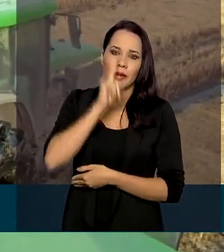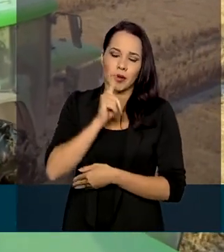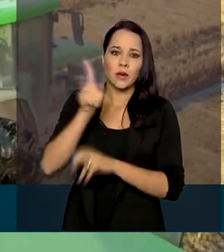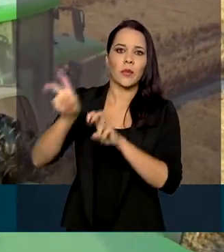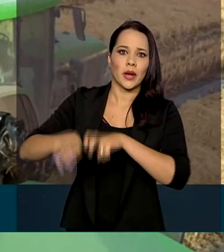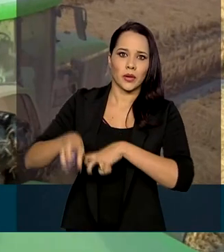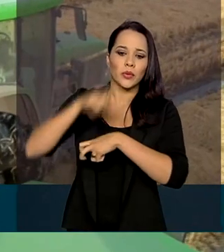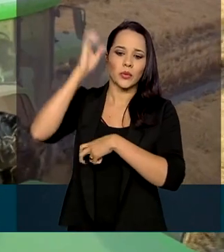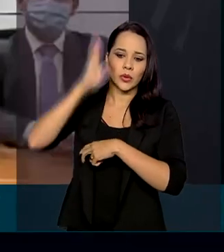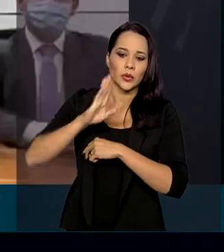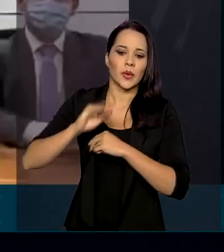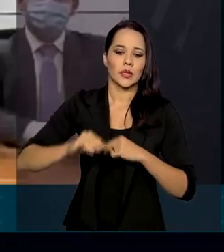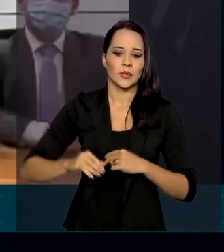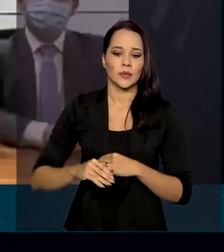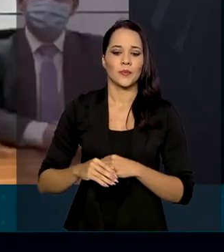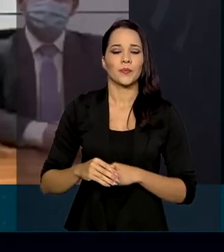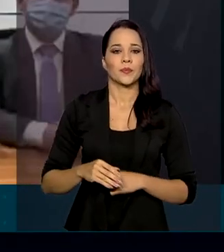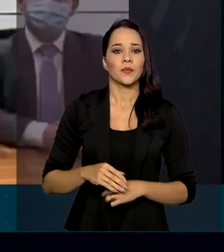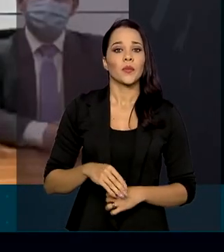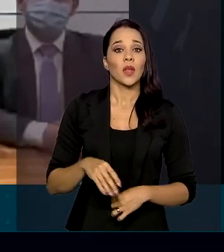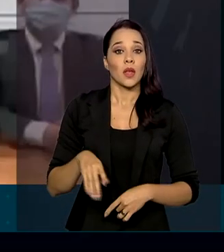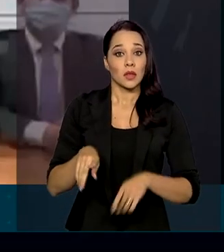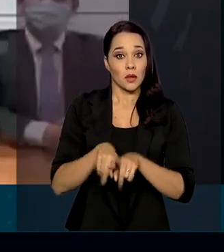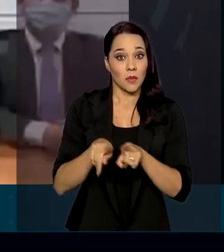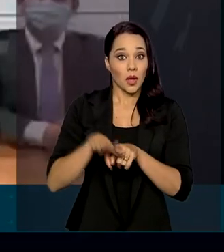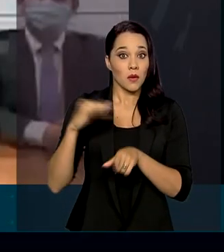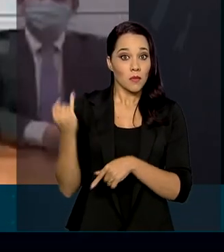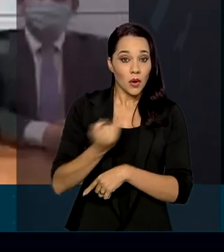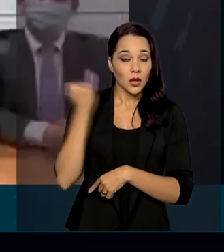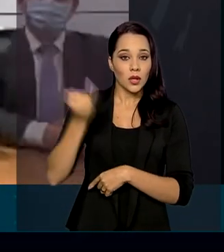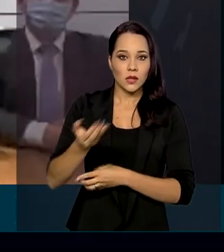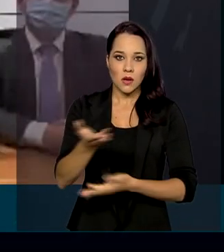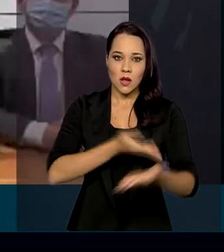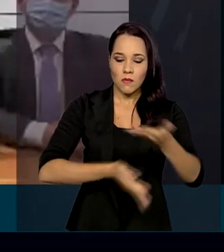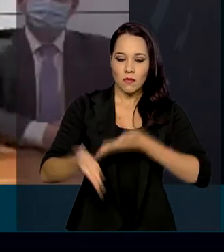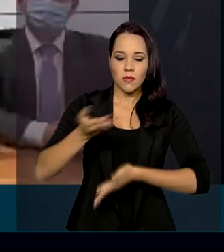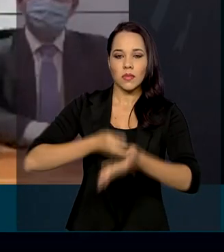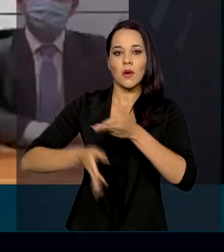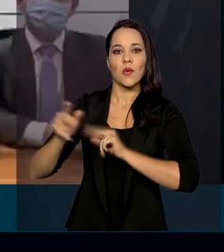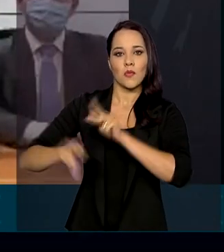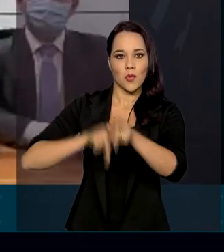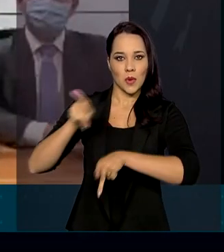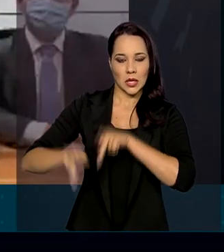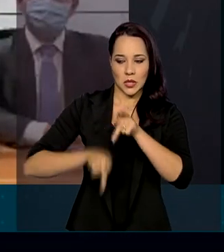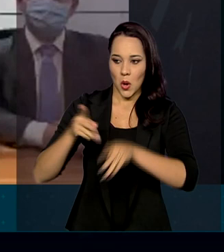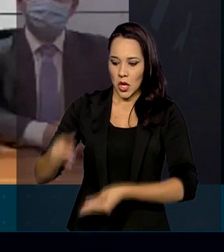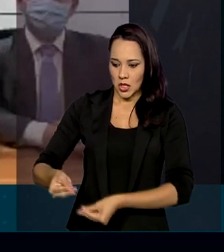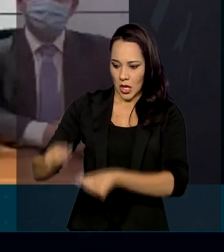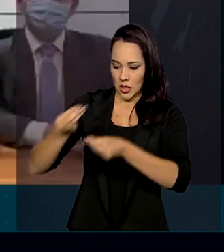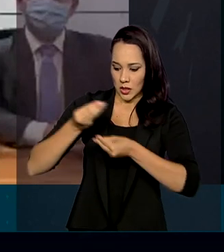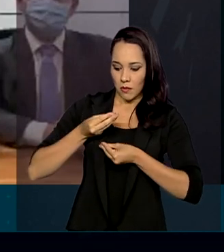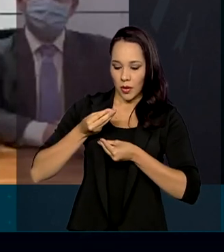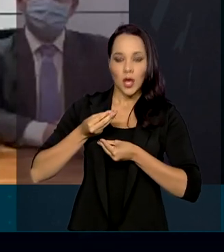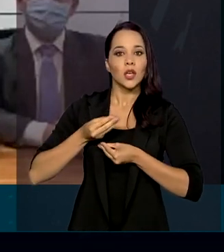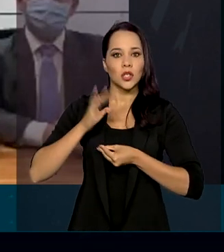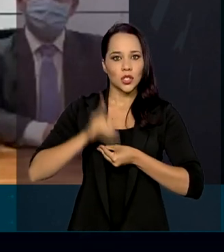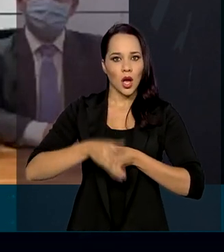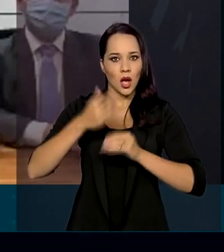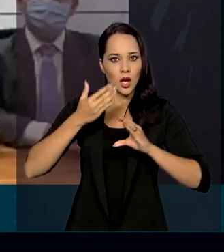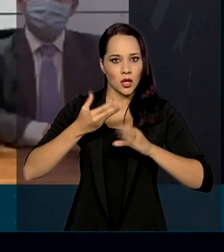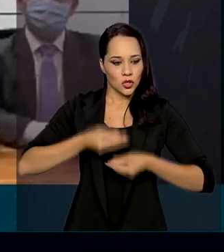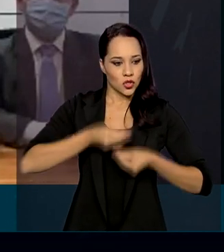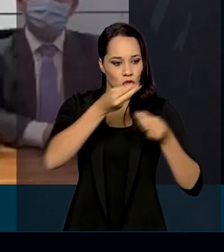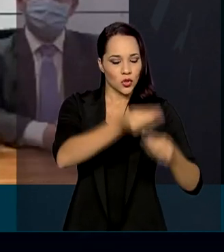a agricultura brasileira. Então é importante essa colaboração da população, que receber esse material e encaminhar